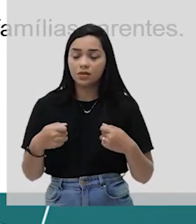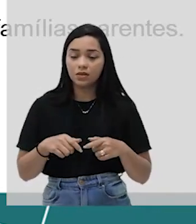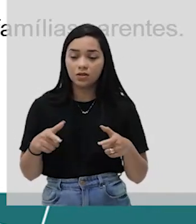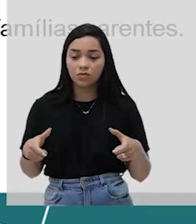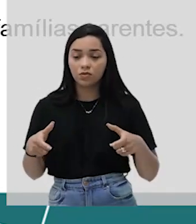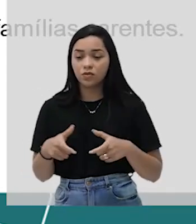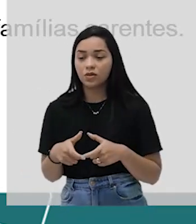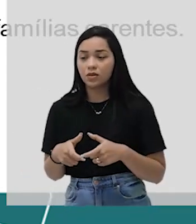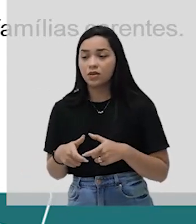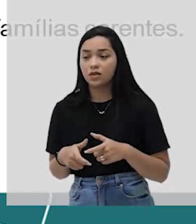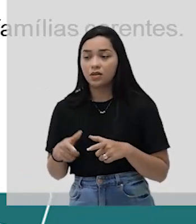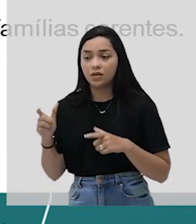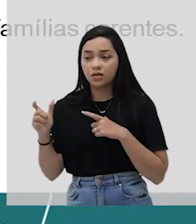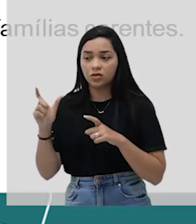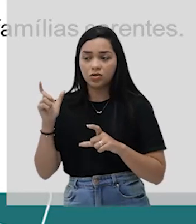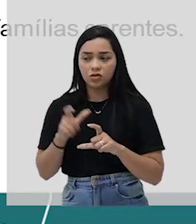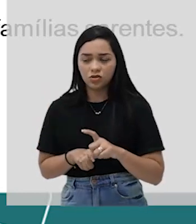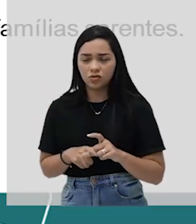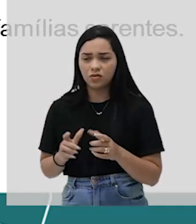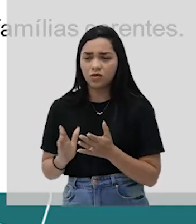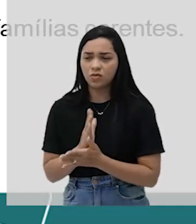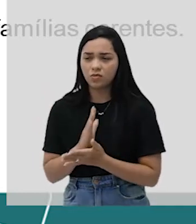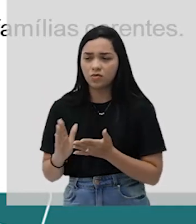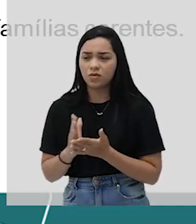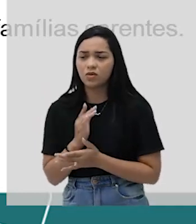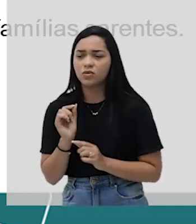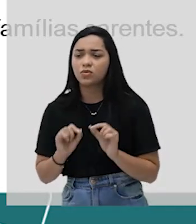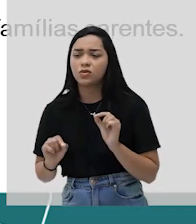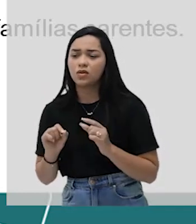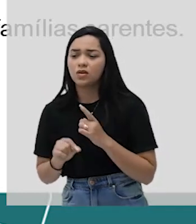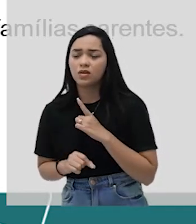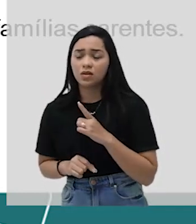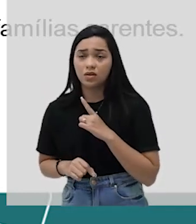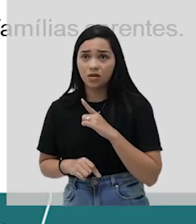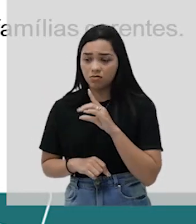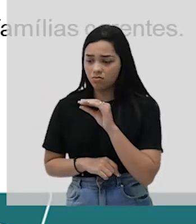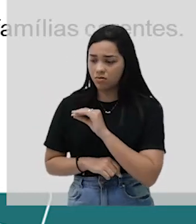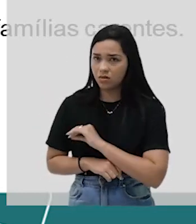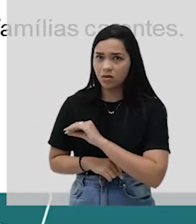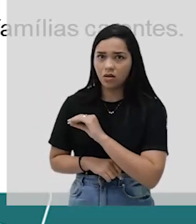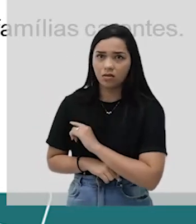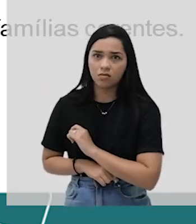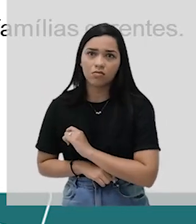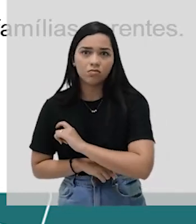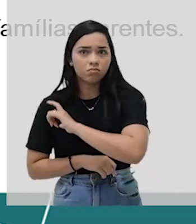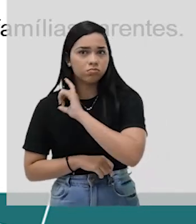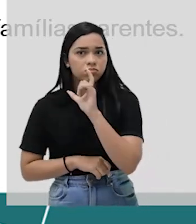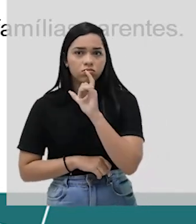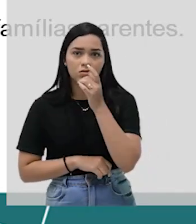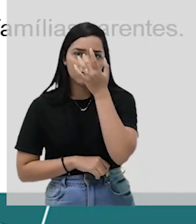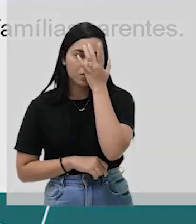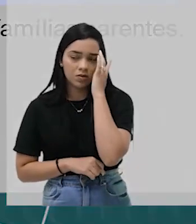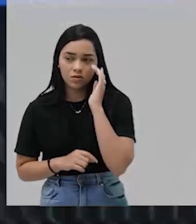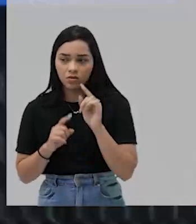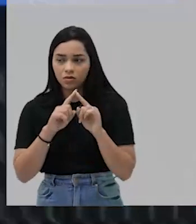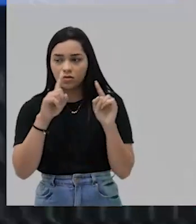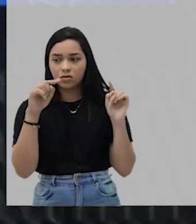diminuir dívidas, inclusive muitas das vezes com supersalários de servidores